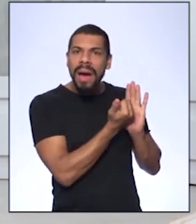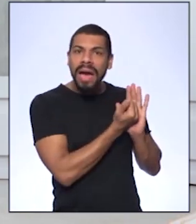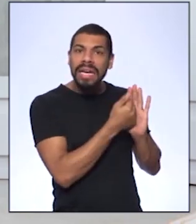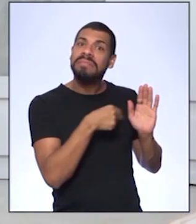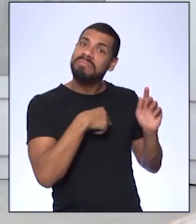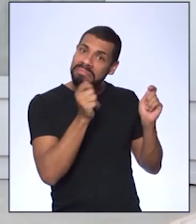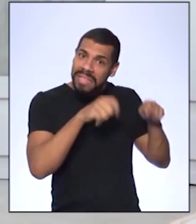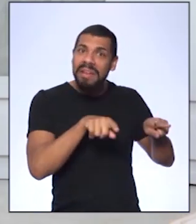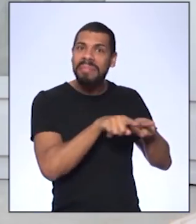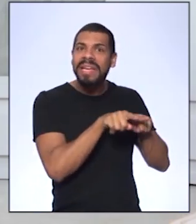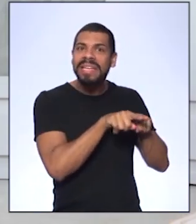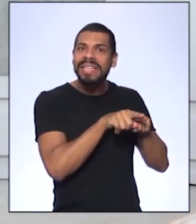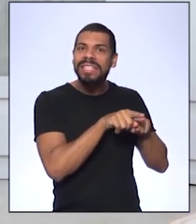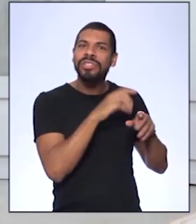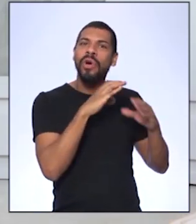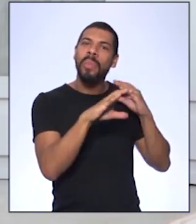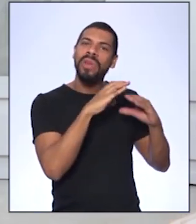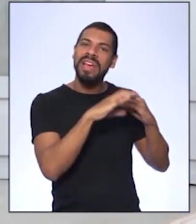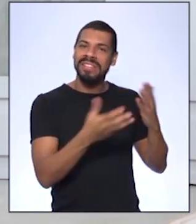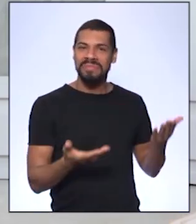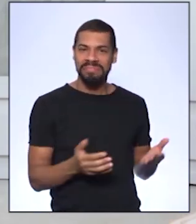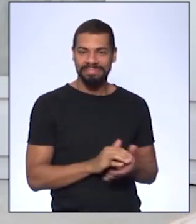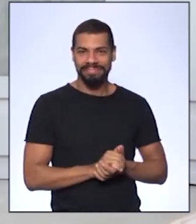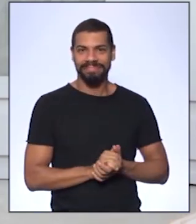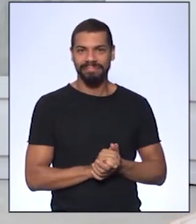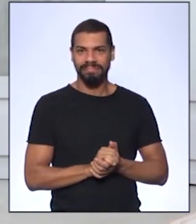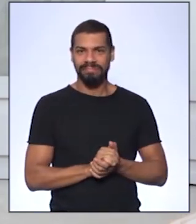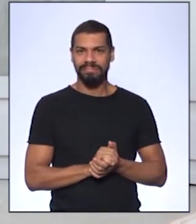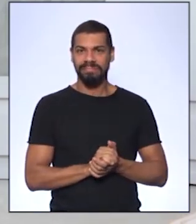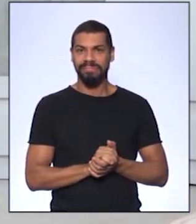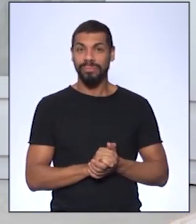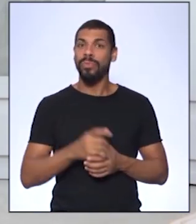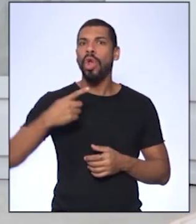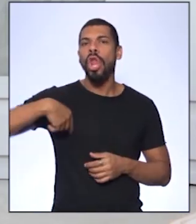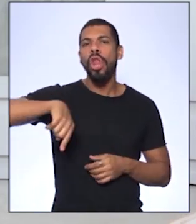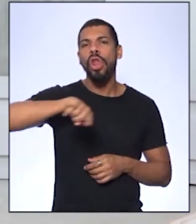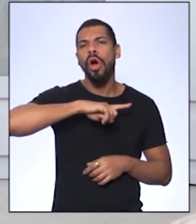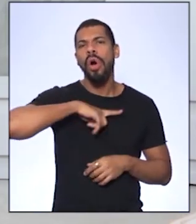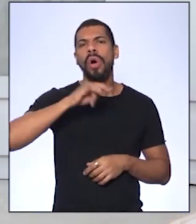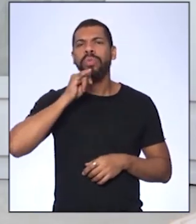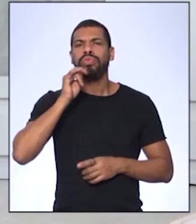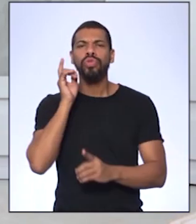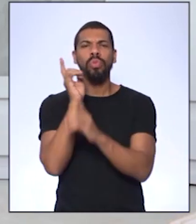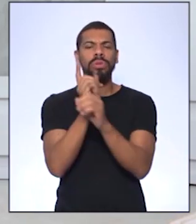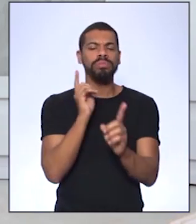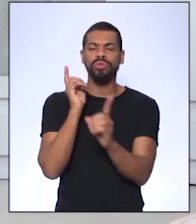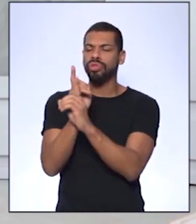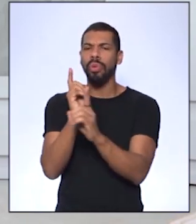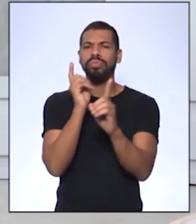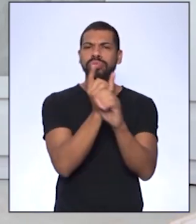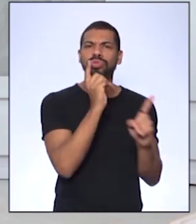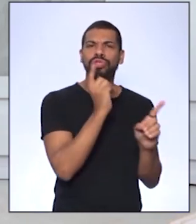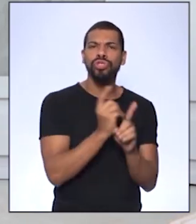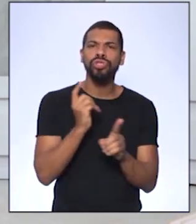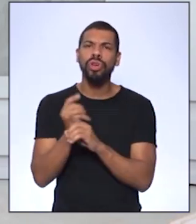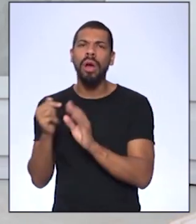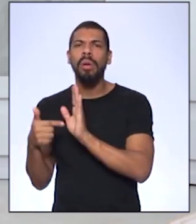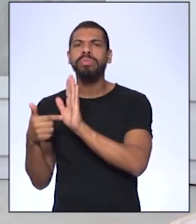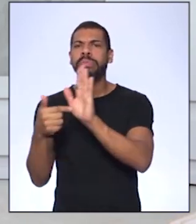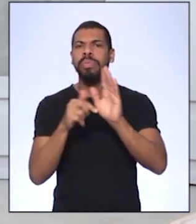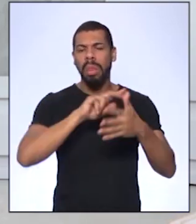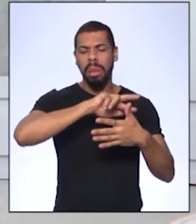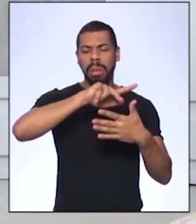está estampada em um canal de comunicação. Então, veja, nós encontramos canais de comunicação